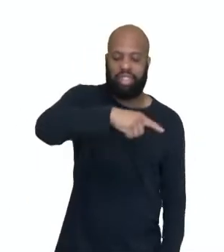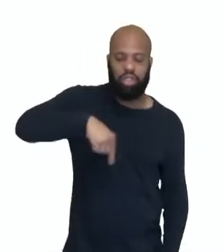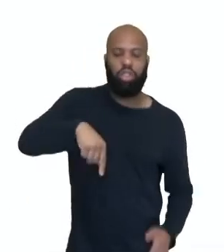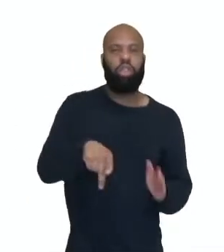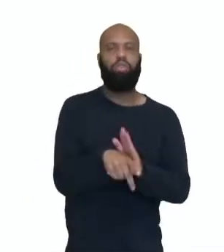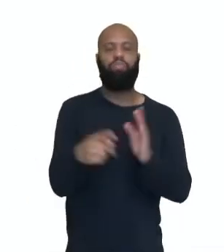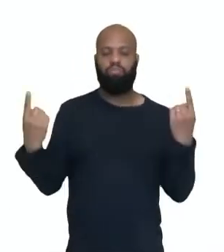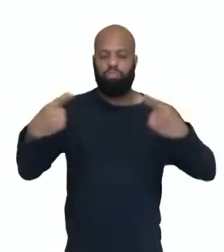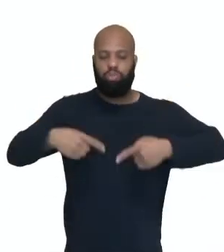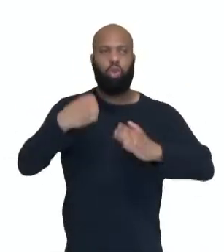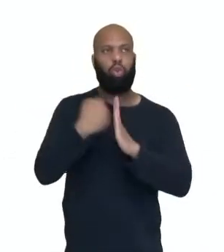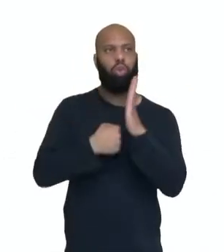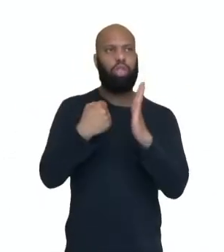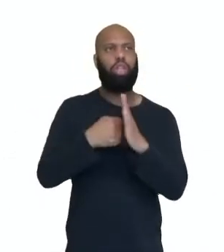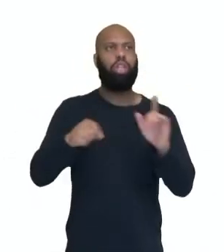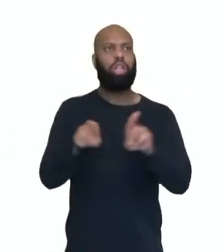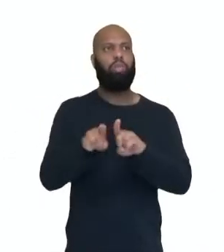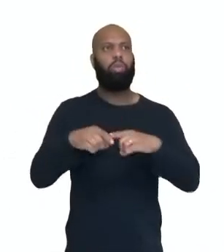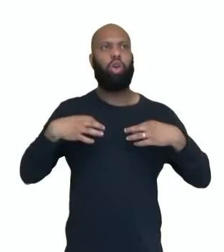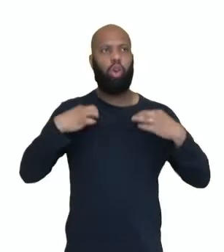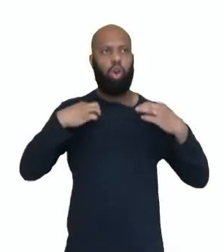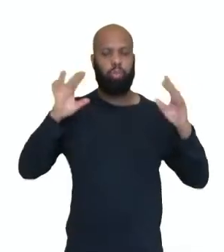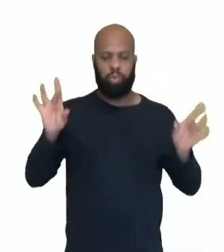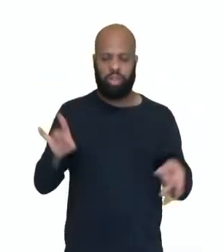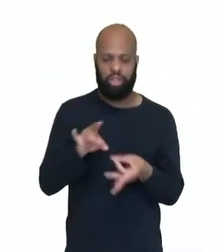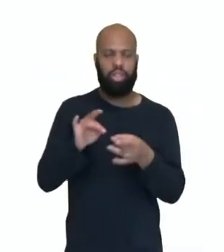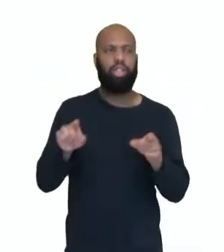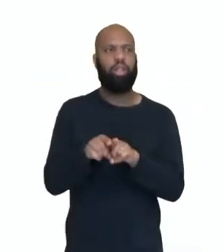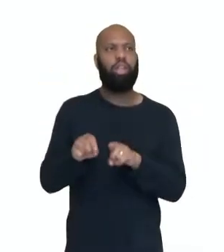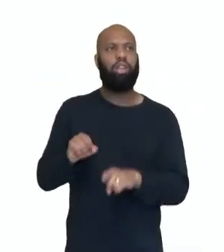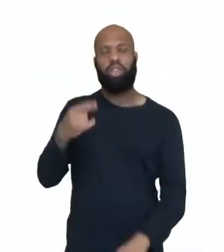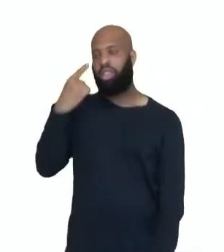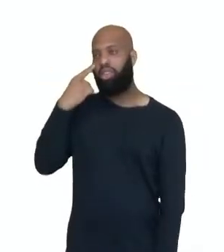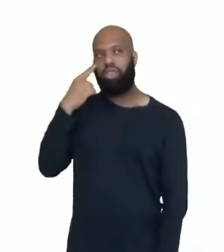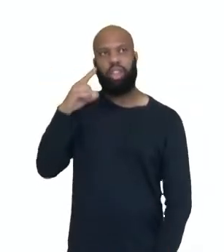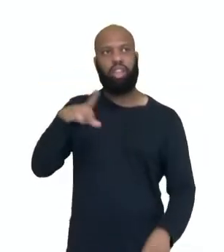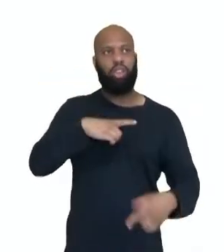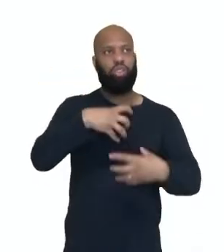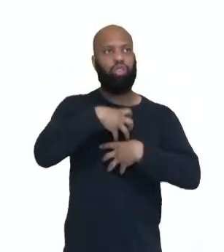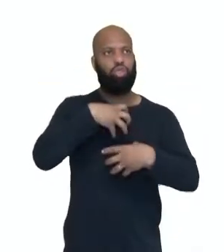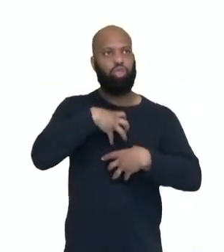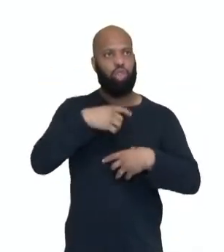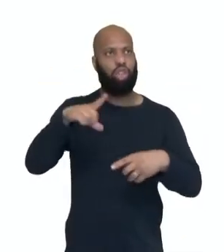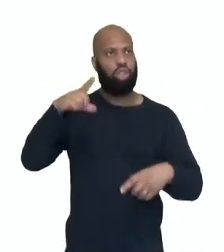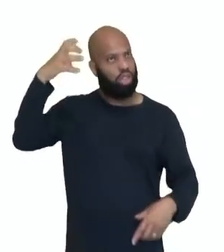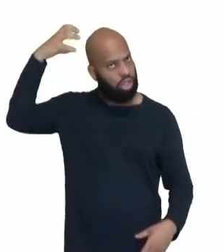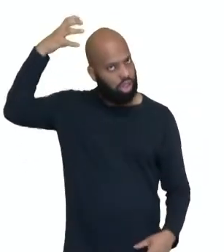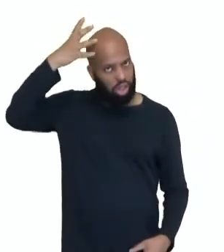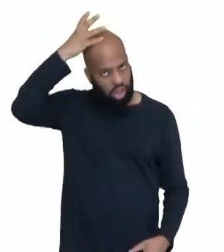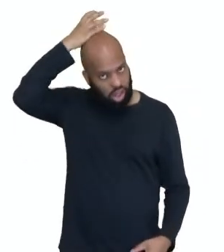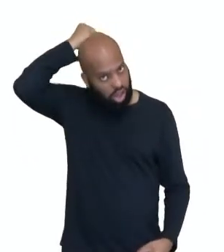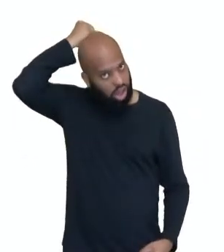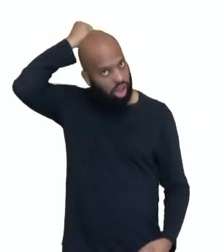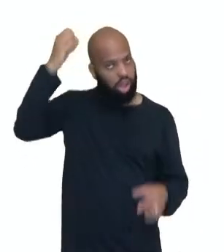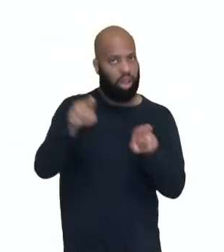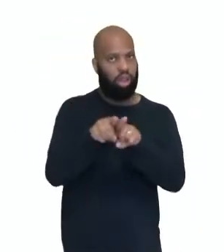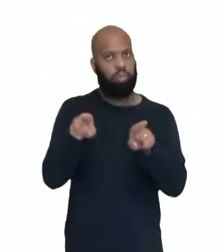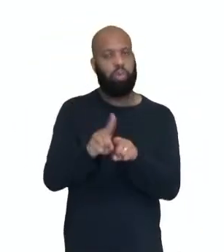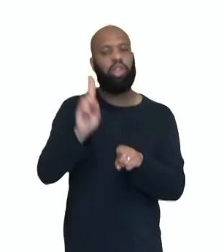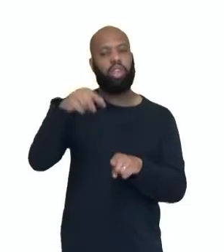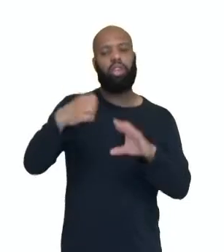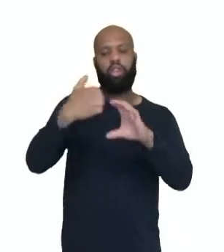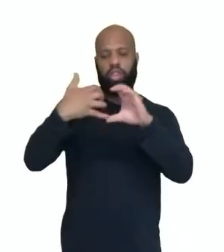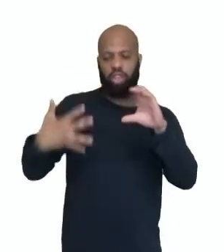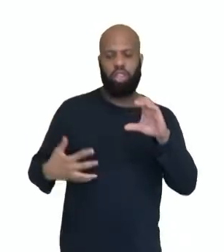vestimentas bem características, Se vocês observarem, tem o cabelo deles também ali com um penteado, que é muito